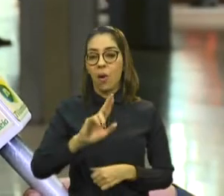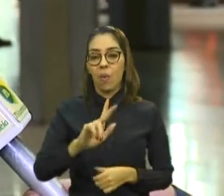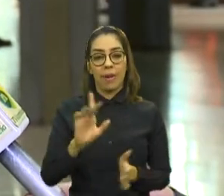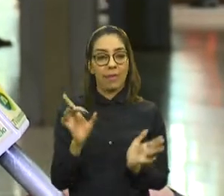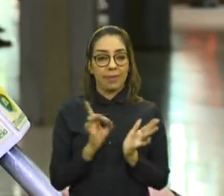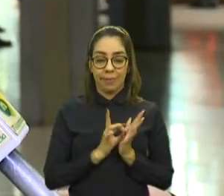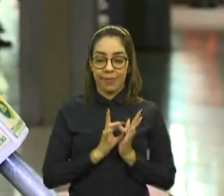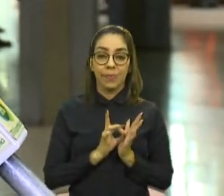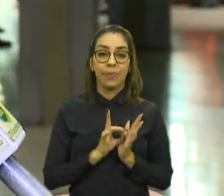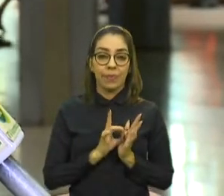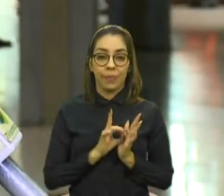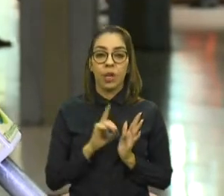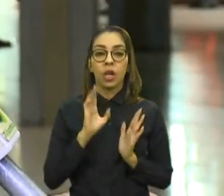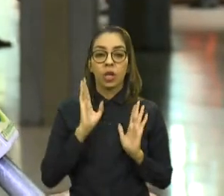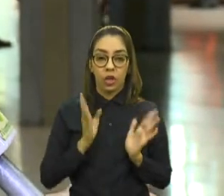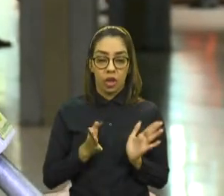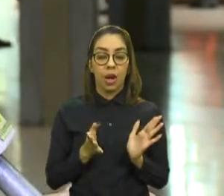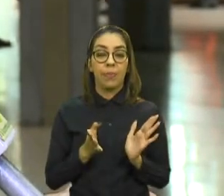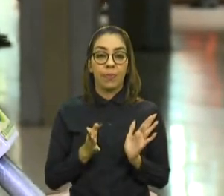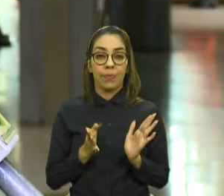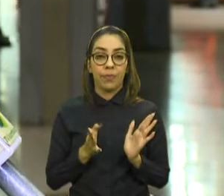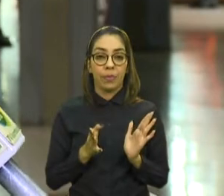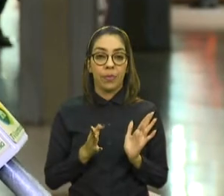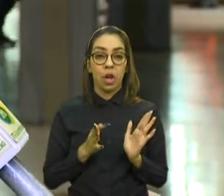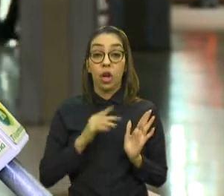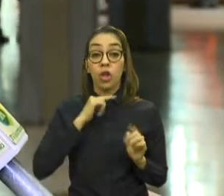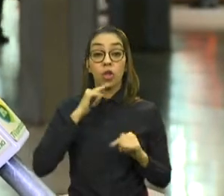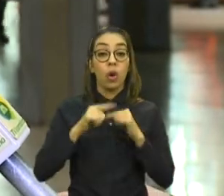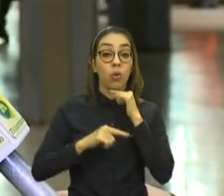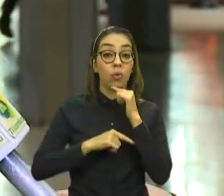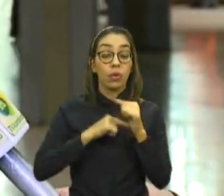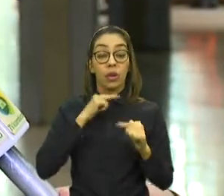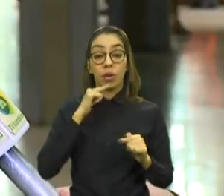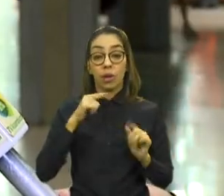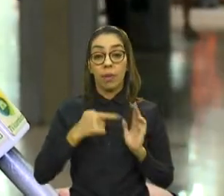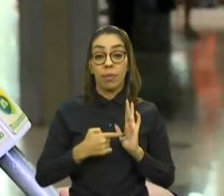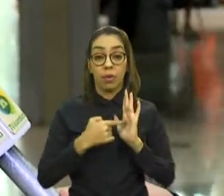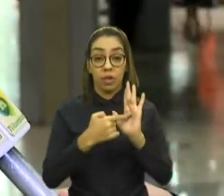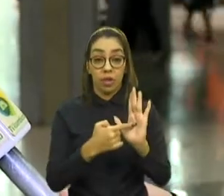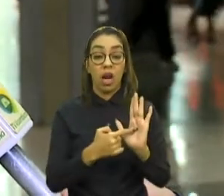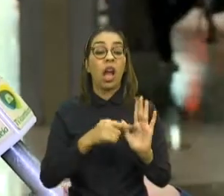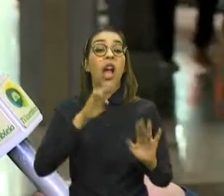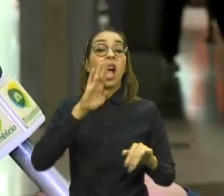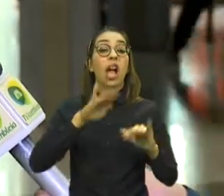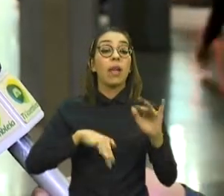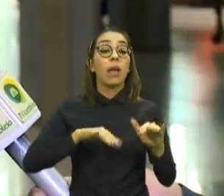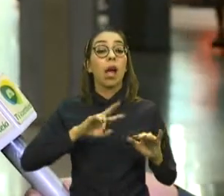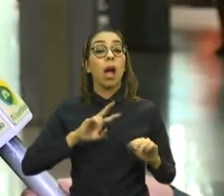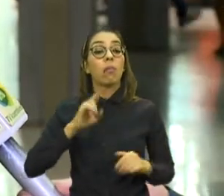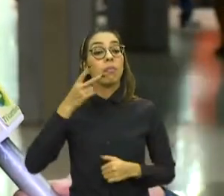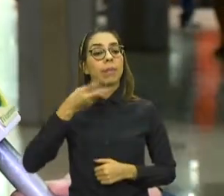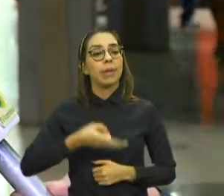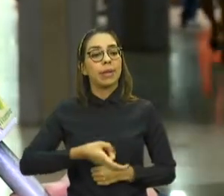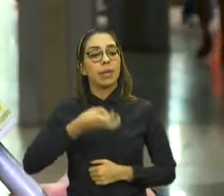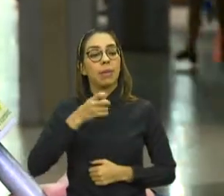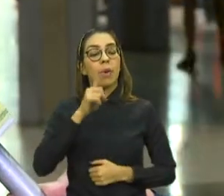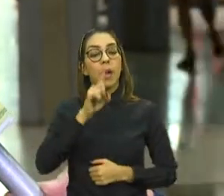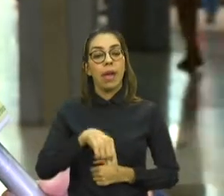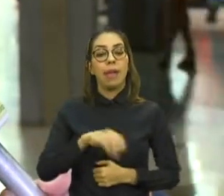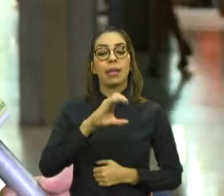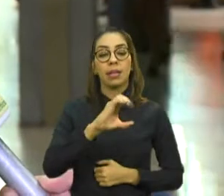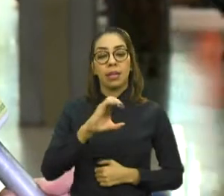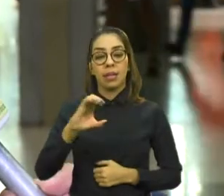quadro largamente não diagnosticado, que foram depois percebidos que eram vírus como vírus sensicial